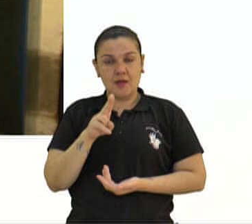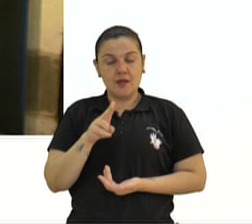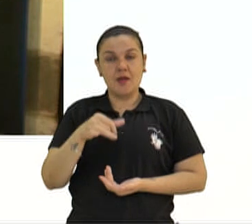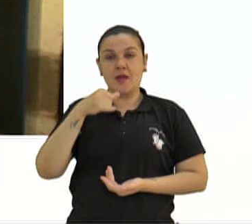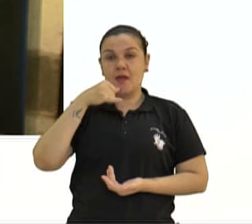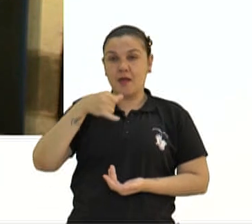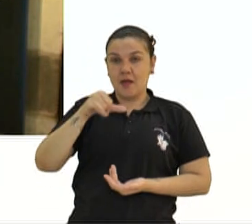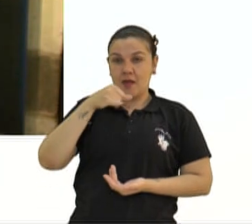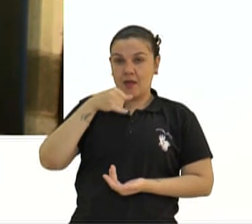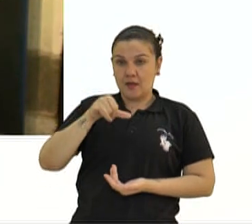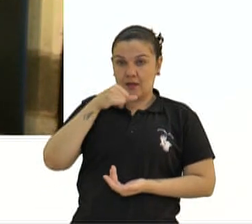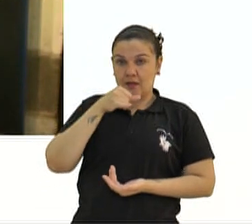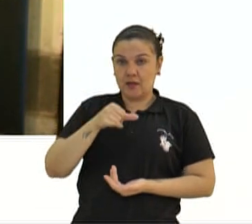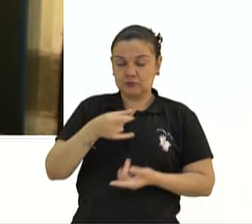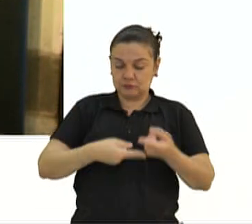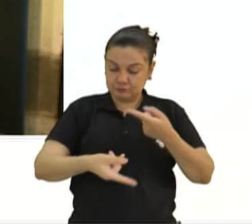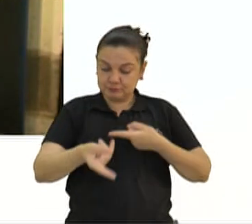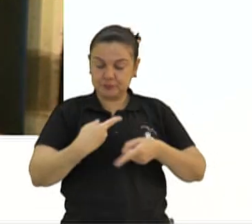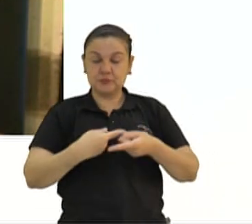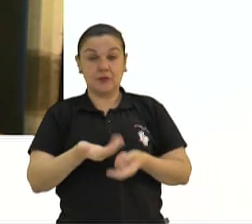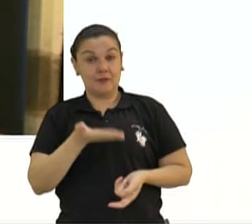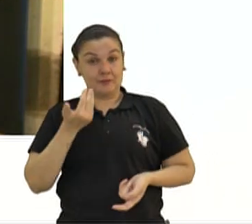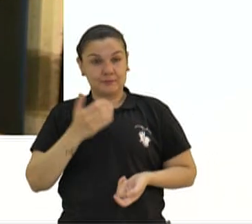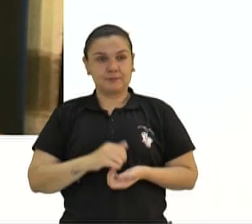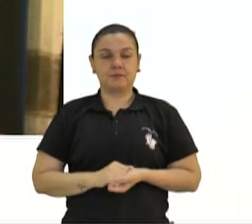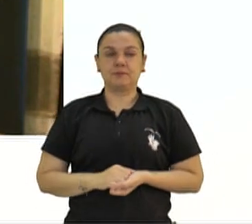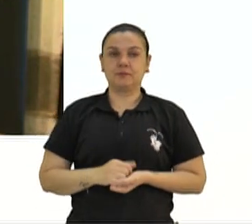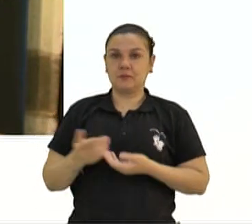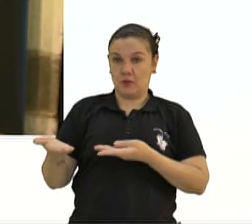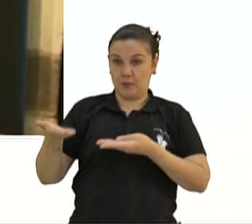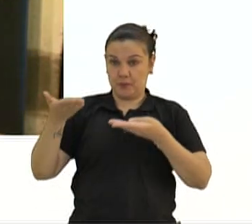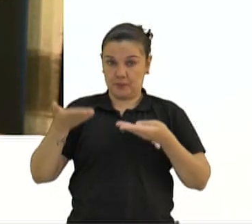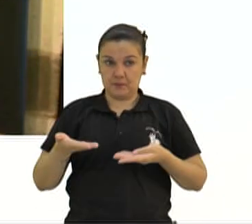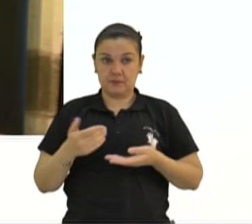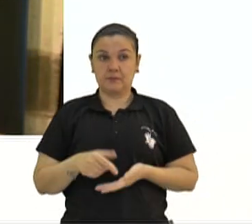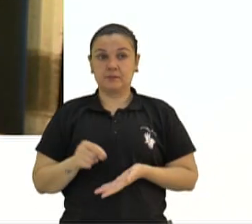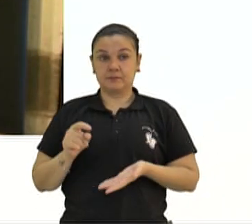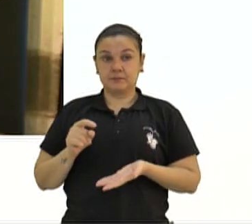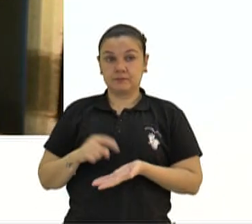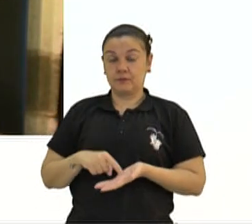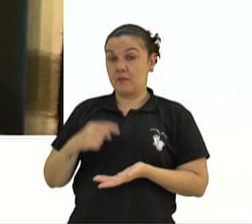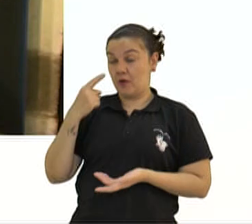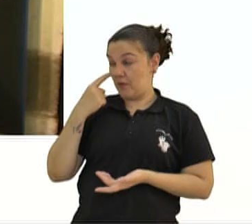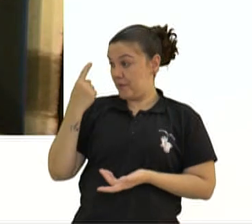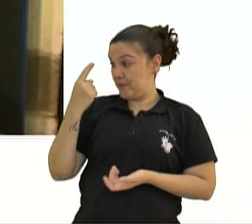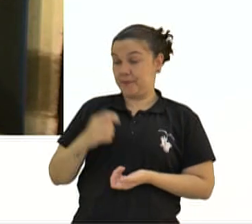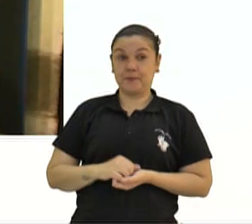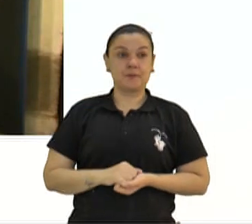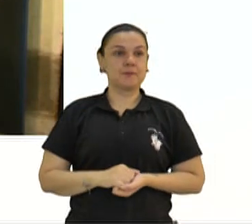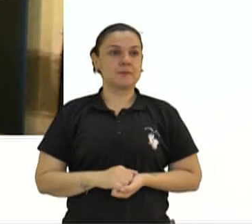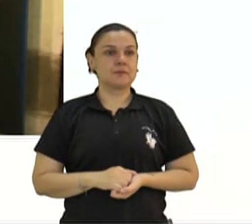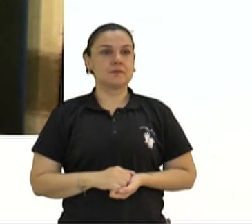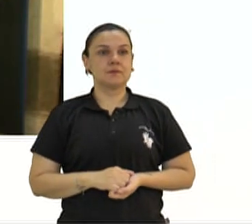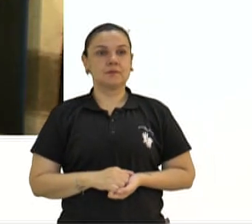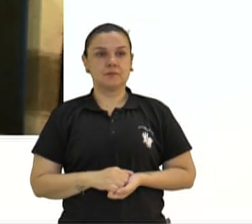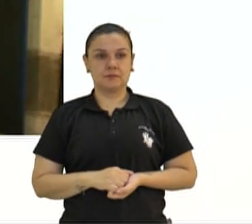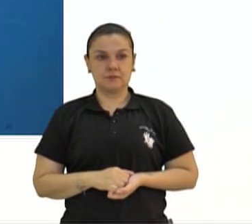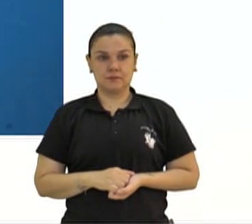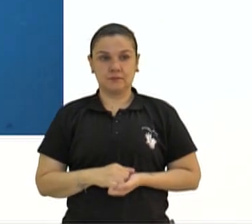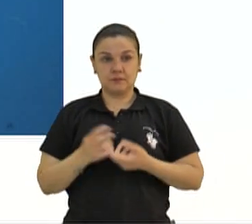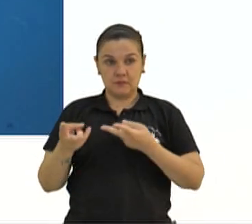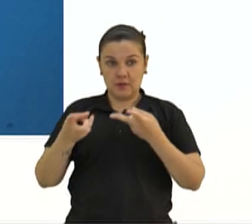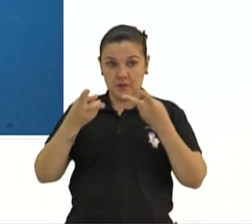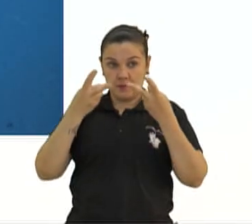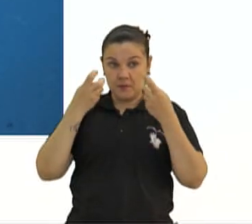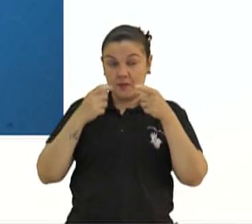Ok. Vamos ligar o experimento, professor? Vamos lá, vamos Aperte lá. Aperte esse botão para mim. Por favor, vou apertar assim, ó. Isso. Que interessante. O que você está